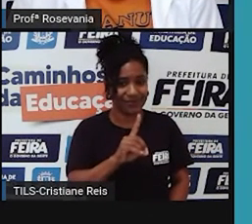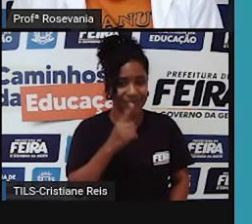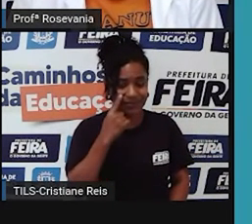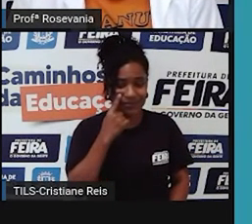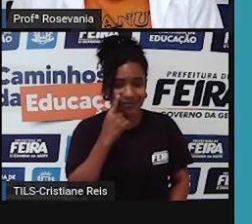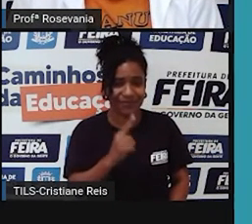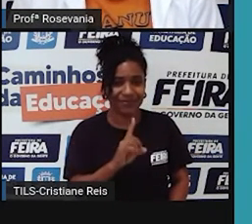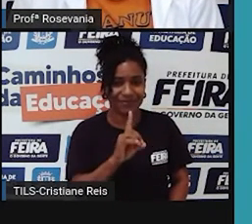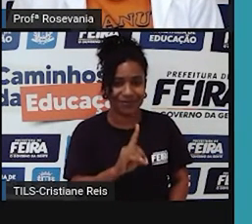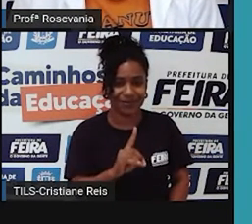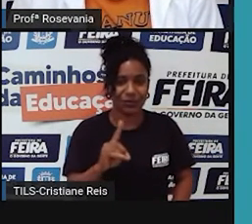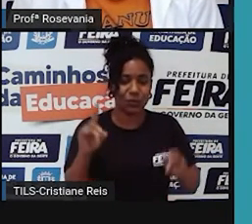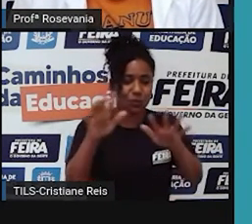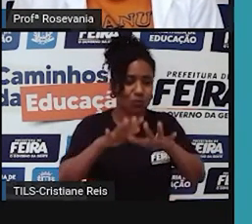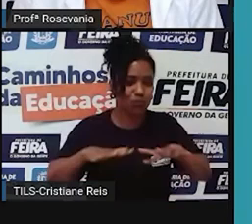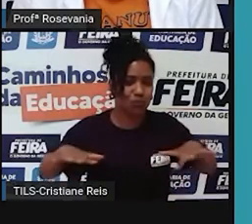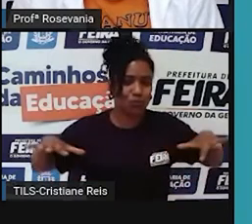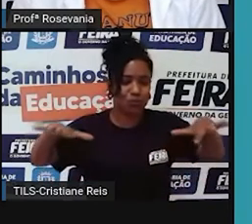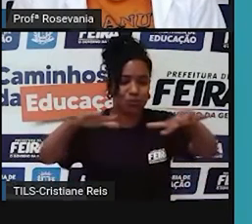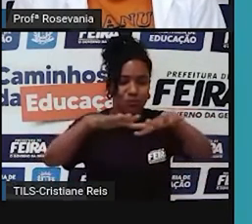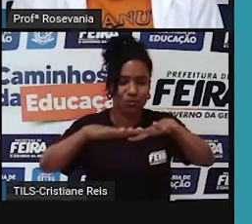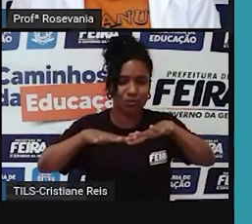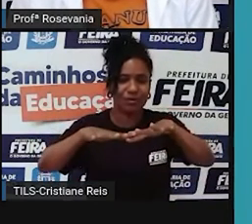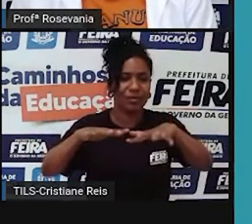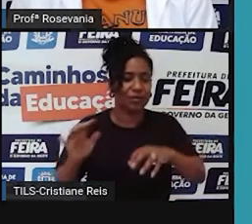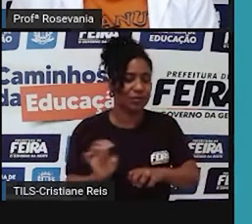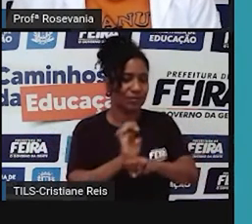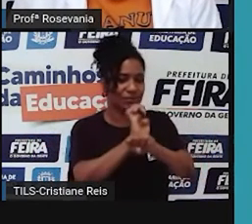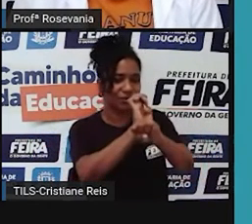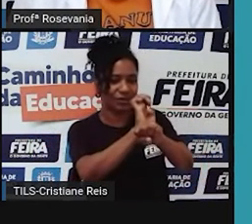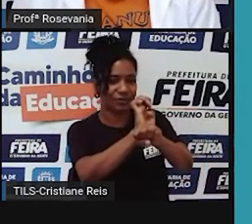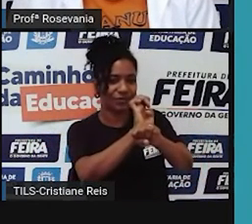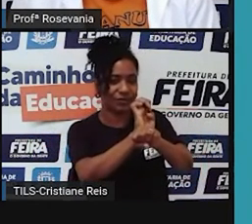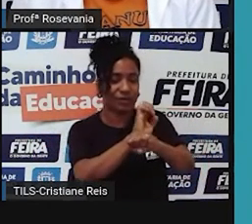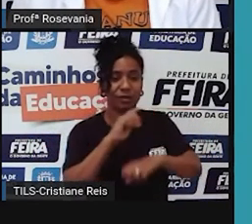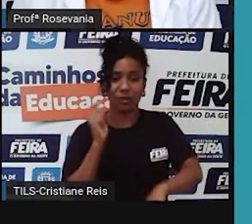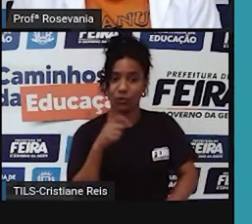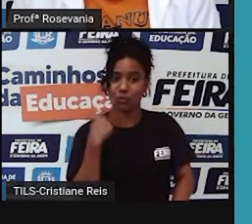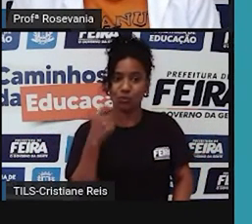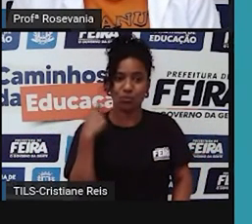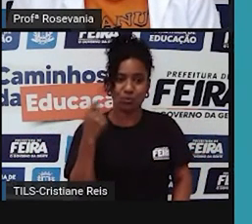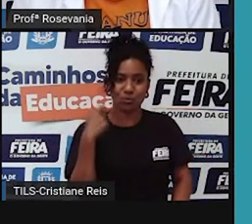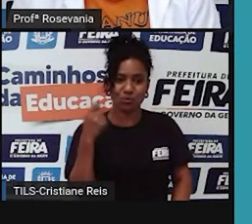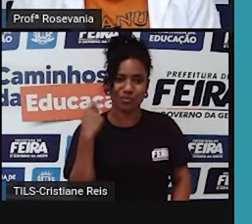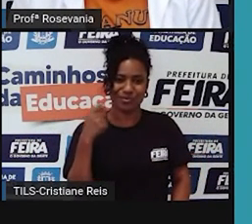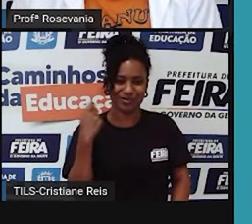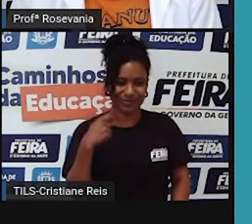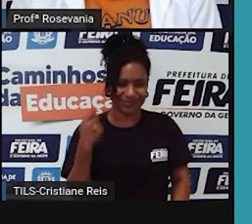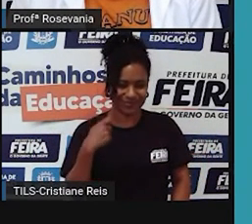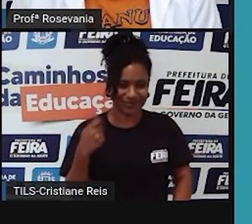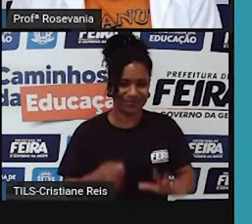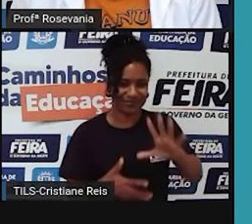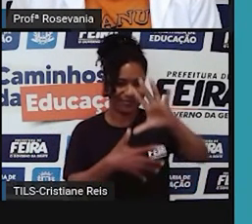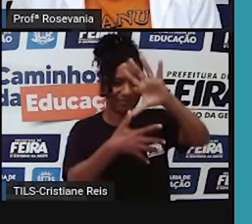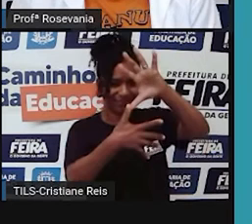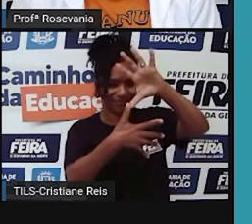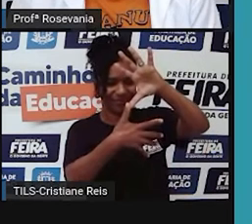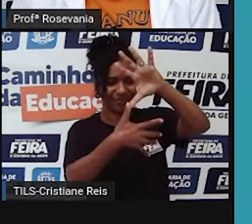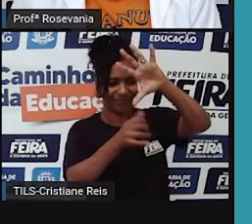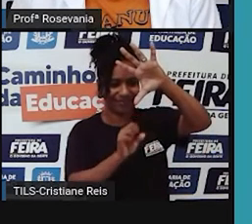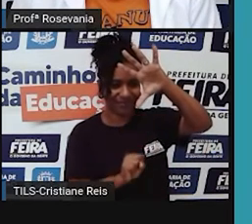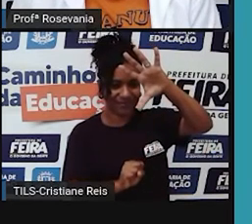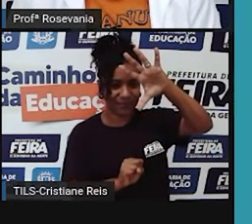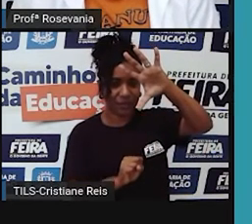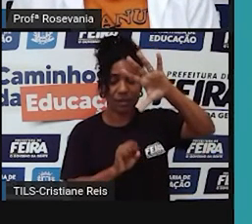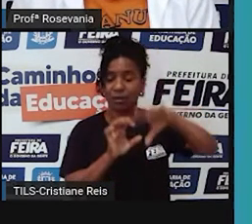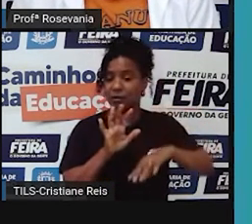que pega todo o estado, né, do Rio Grande do Sul. Eu tenho aqui todinho. Mas eu vou percebendo